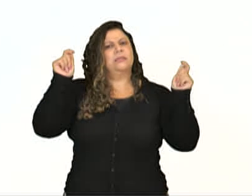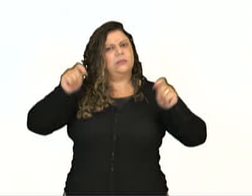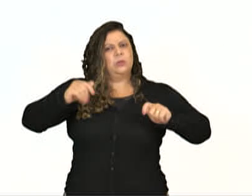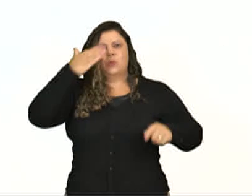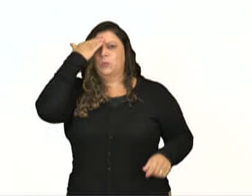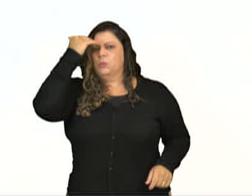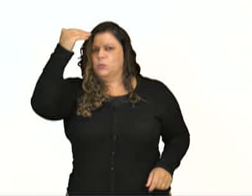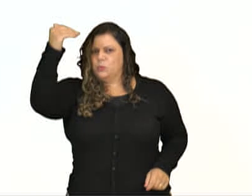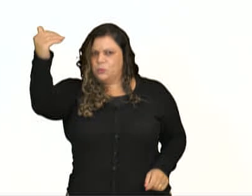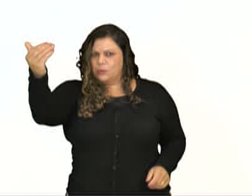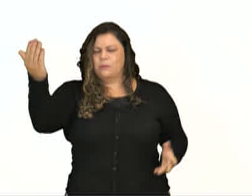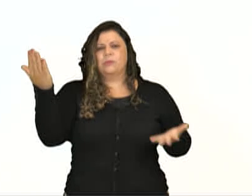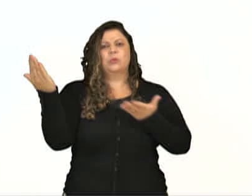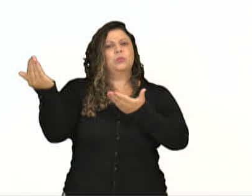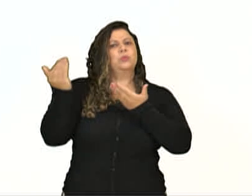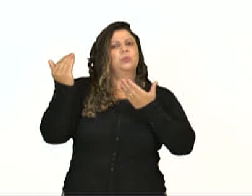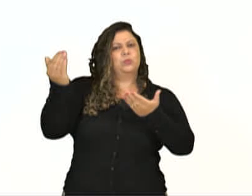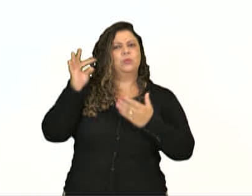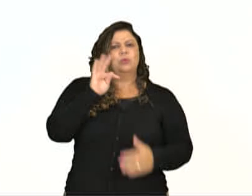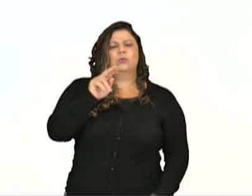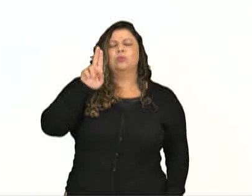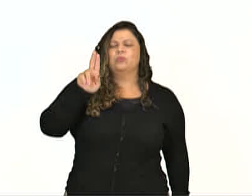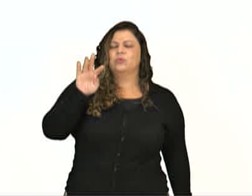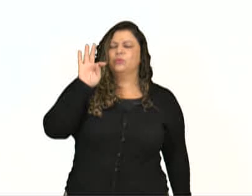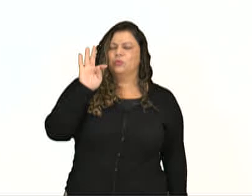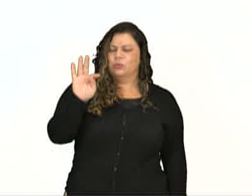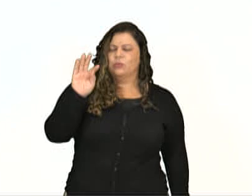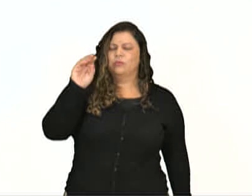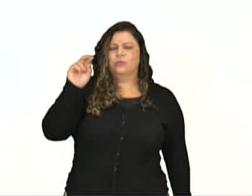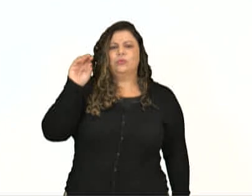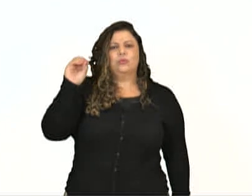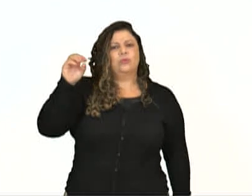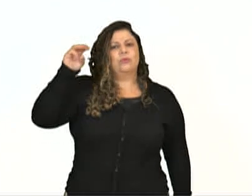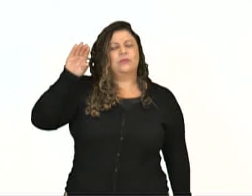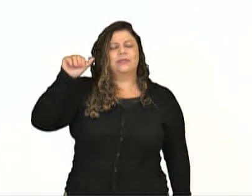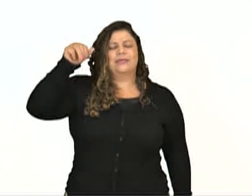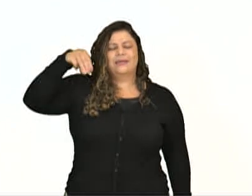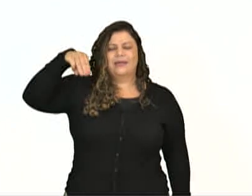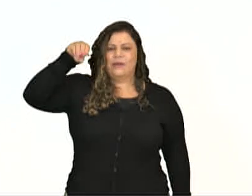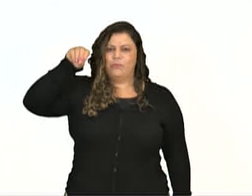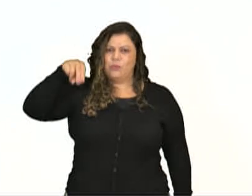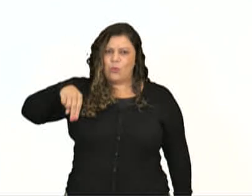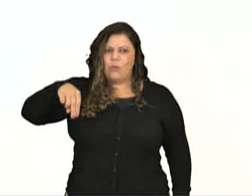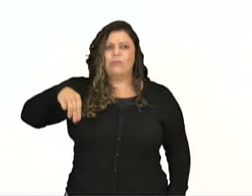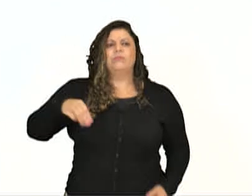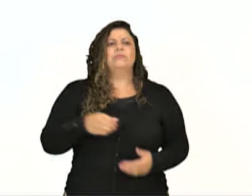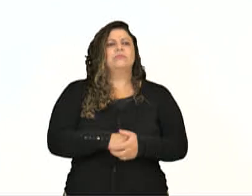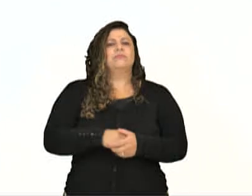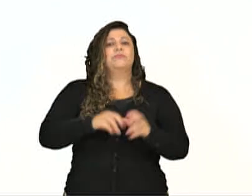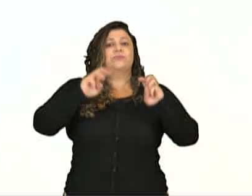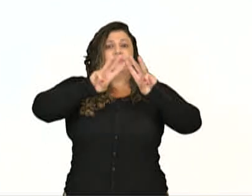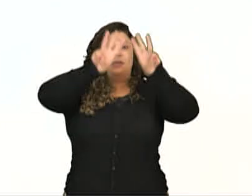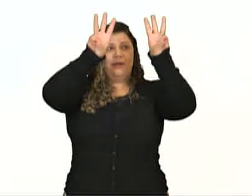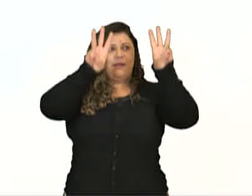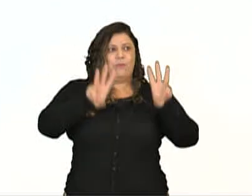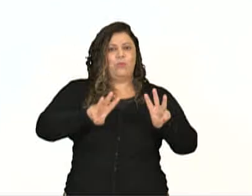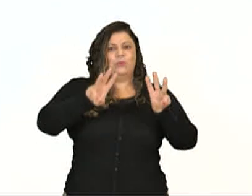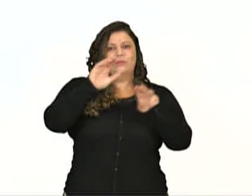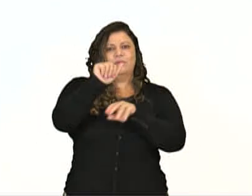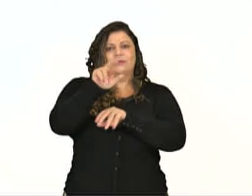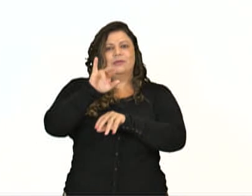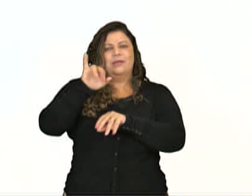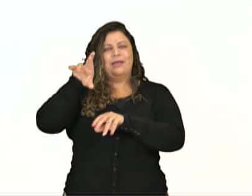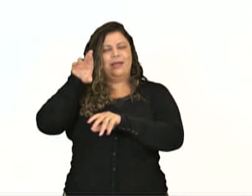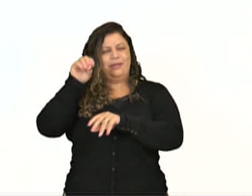famoso santuário do jovem Tutankhamon. Não é? Santuário dourado do faraó Tutankhamon está no Museu do Cairo. Olha